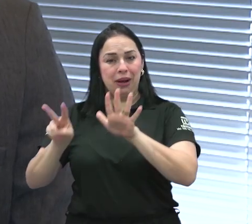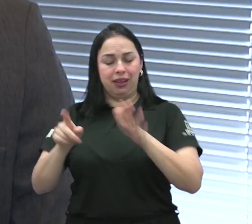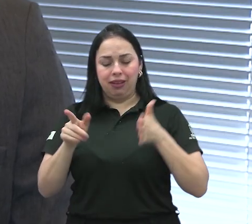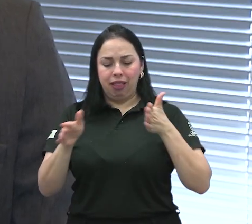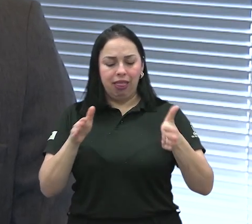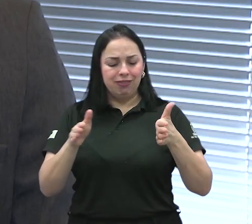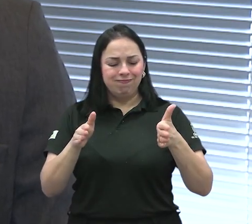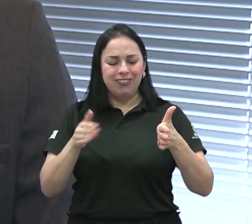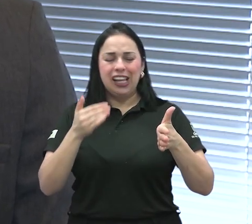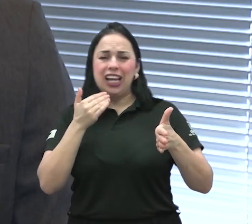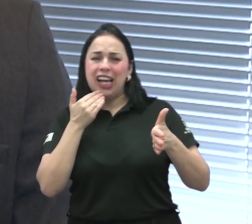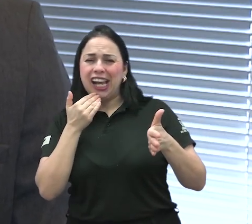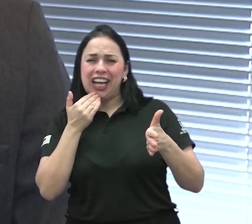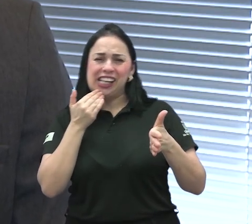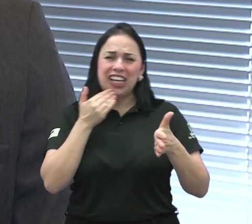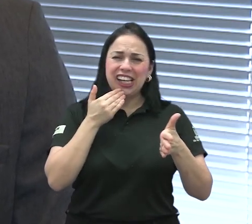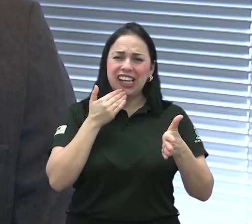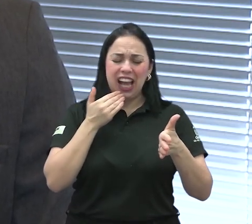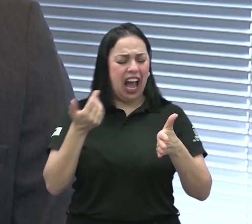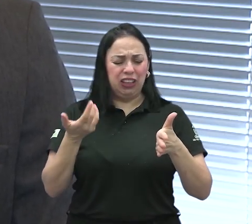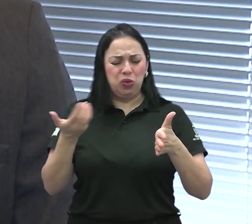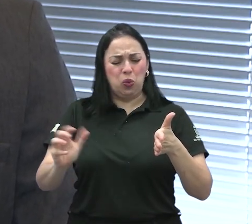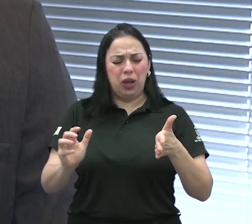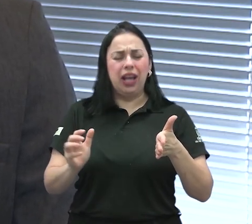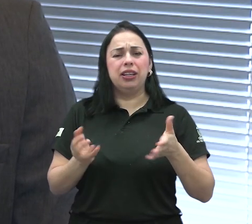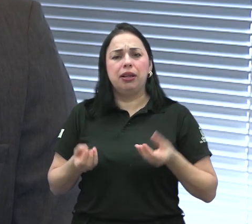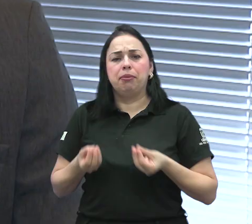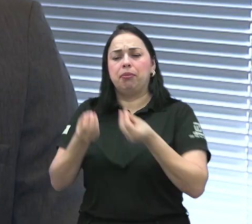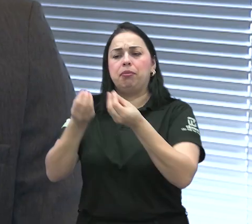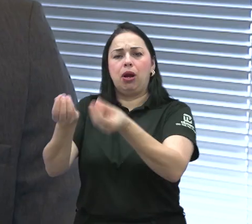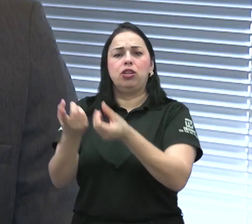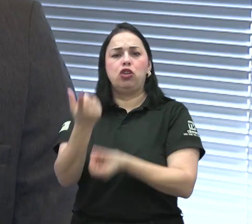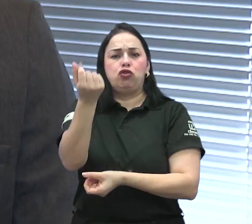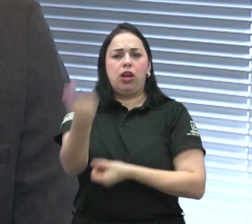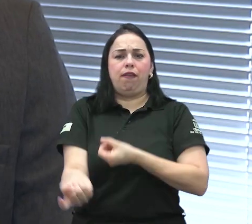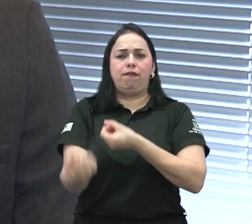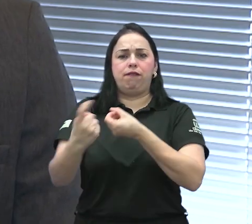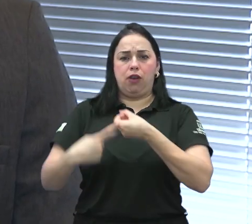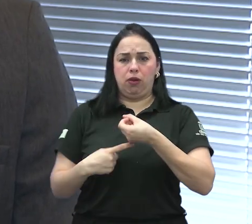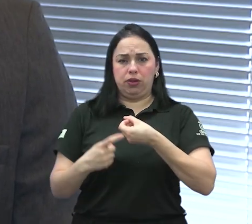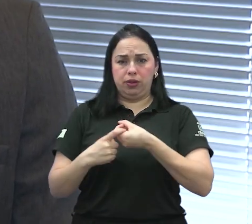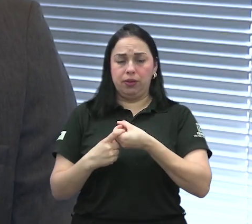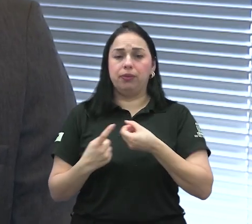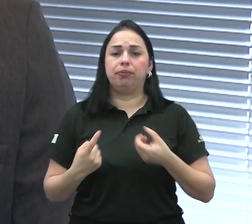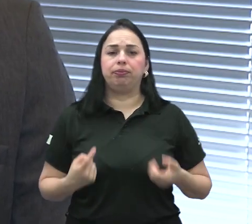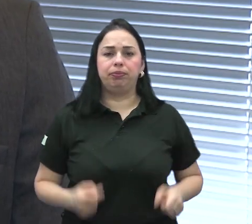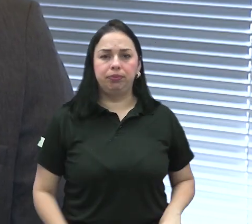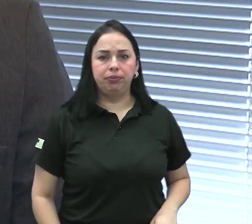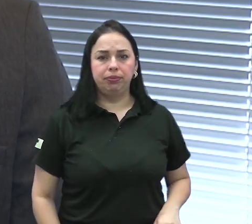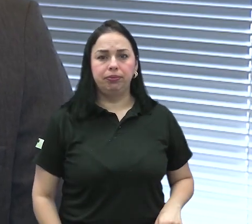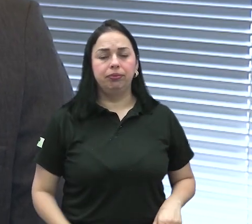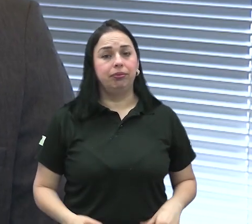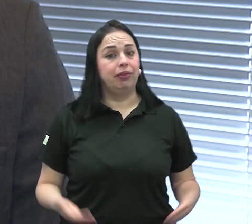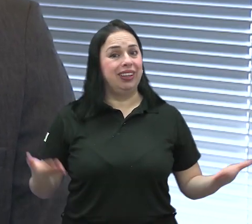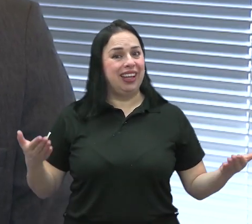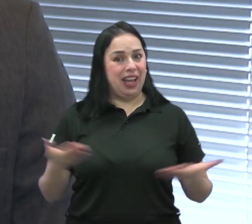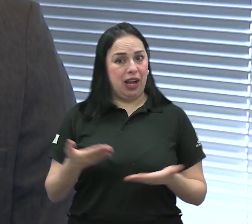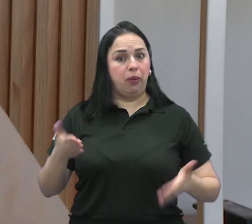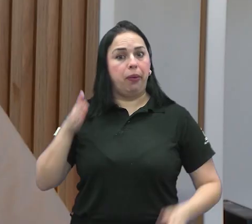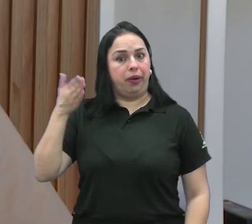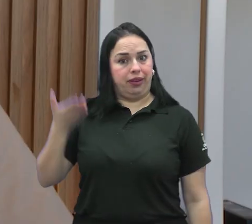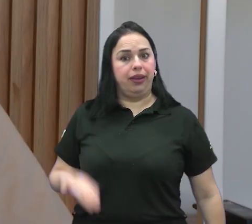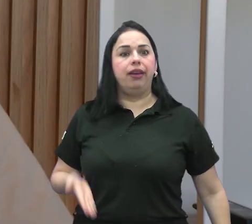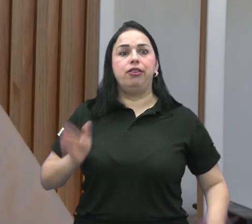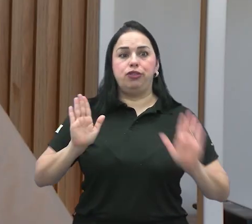7 dias, independente de qualquer defeito no produto, ele pode pedir a devolução do dinheiro e a devolução da mercadoria